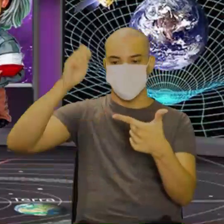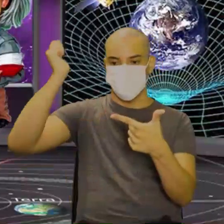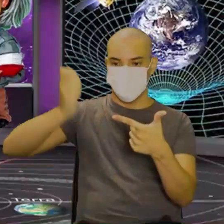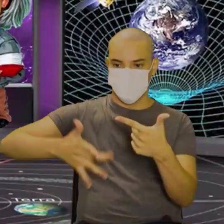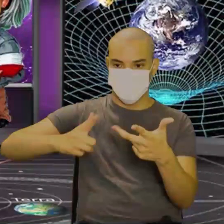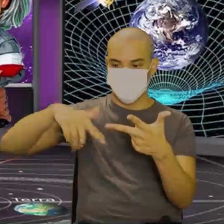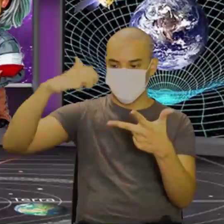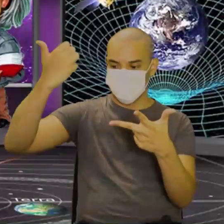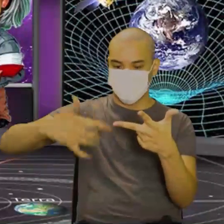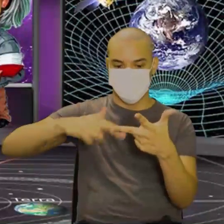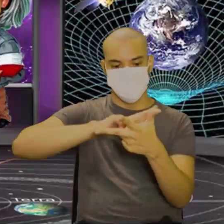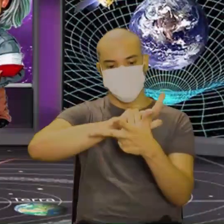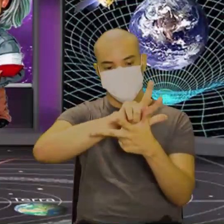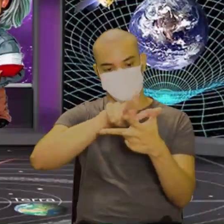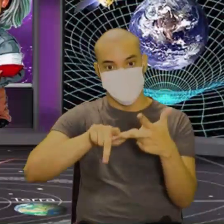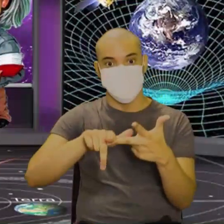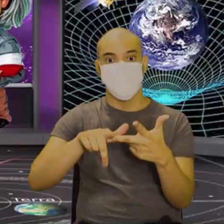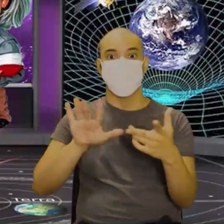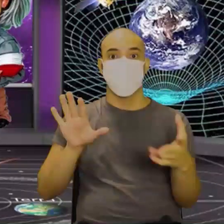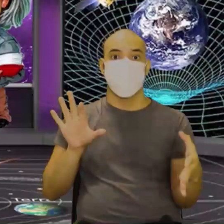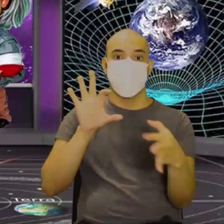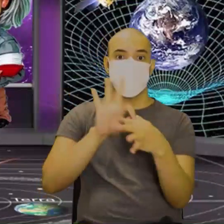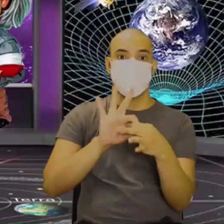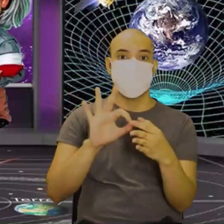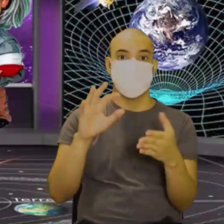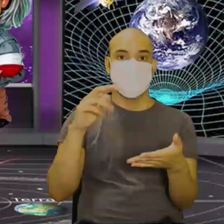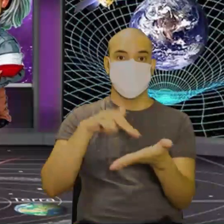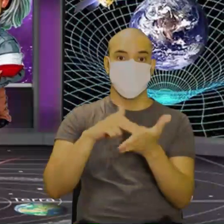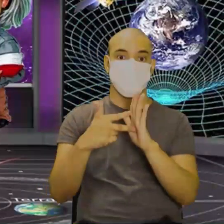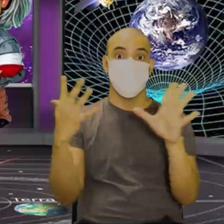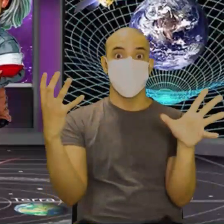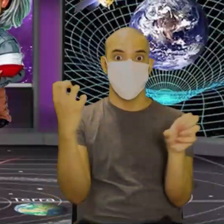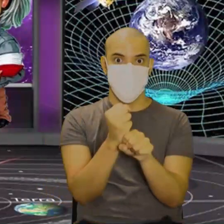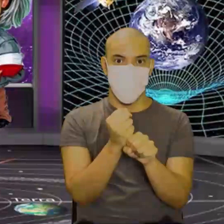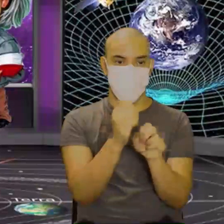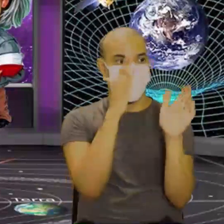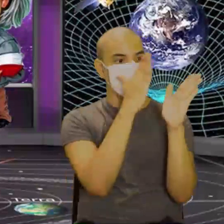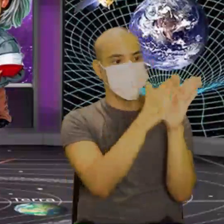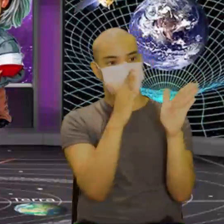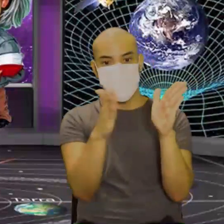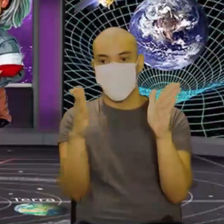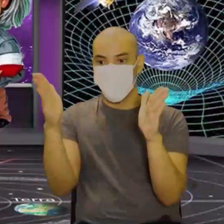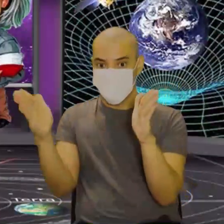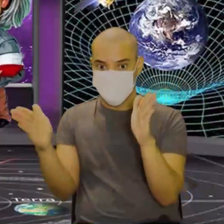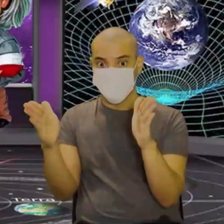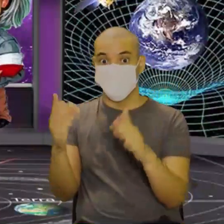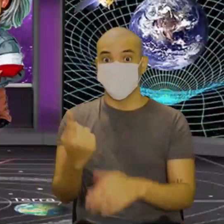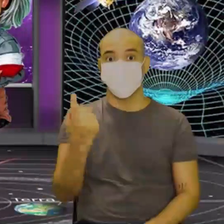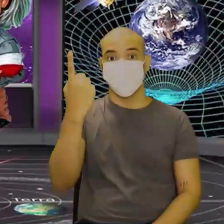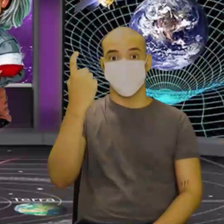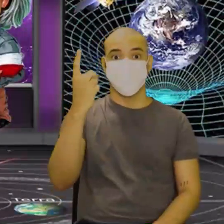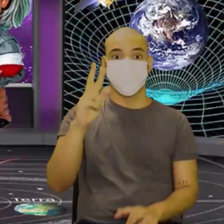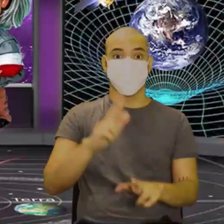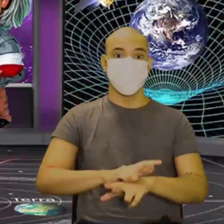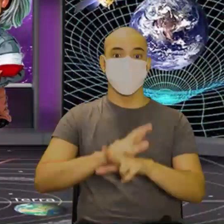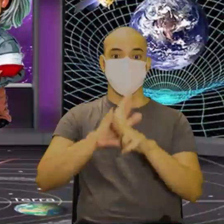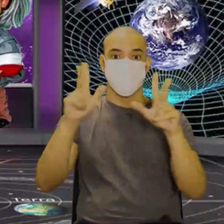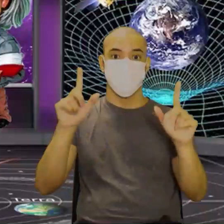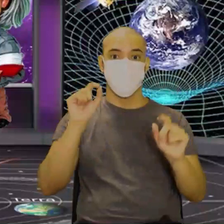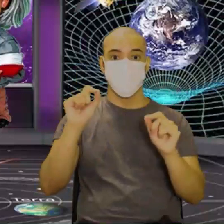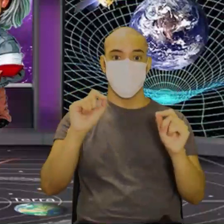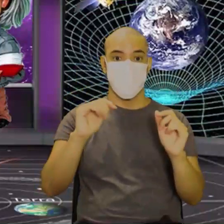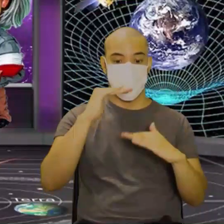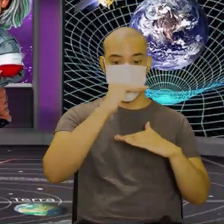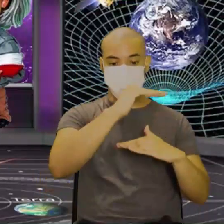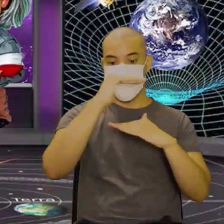geradores, a gente fala que equivalência é a soma quando está em série, né? Você soma. A única coisa que muda isso aqui é no paralelo